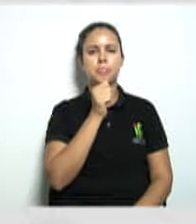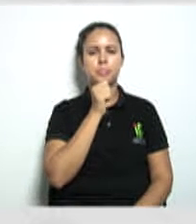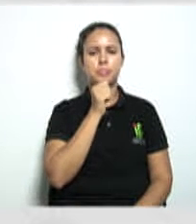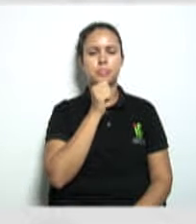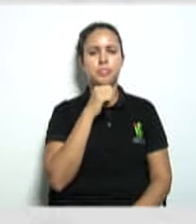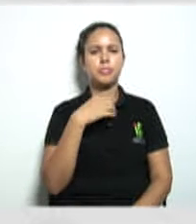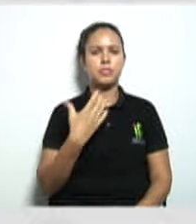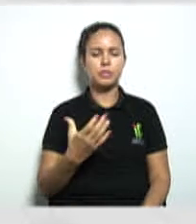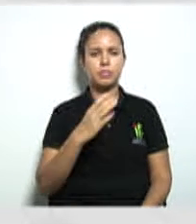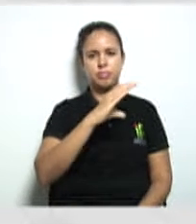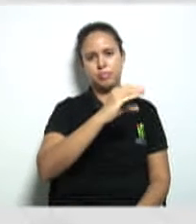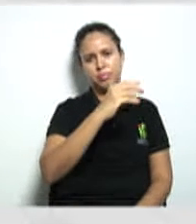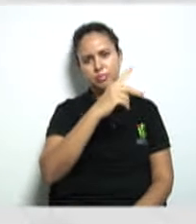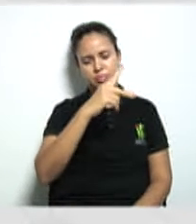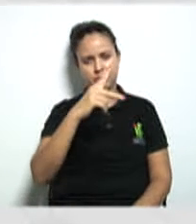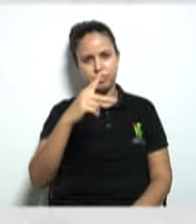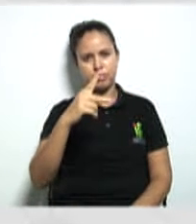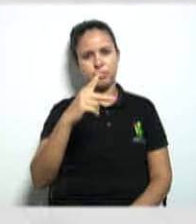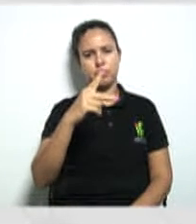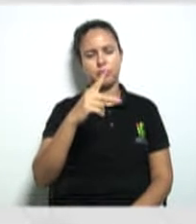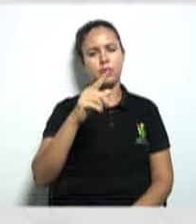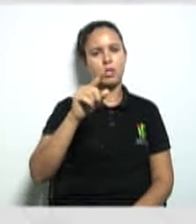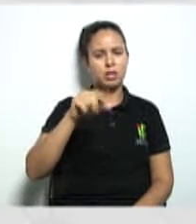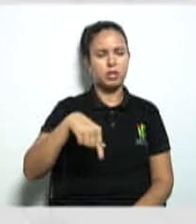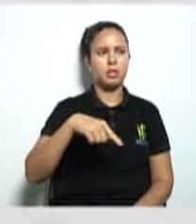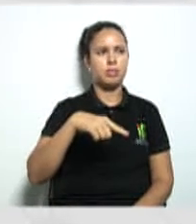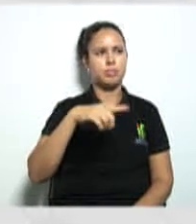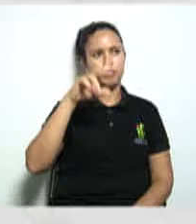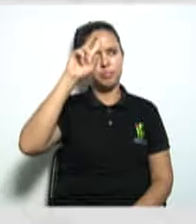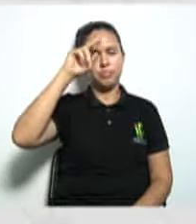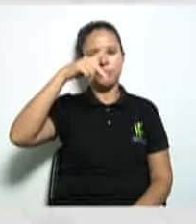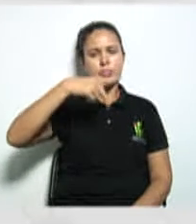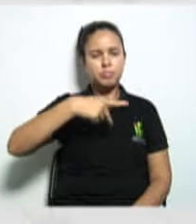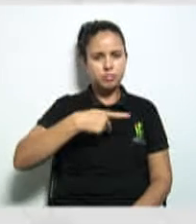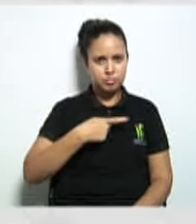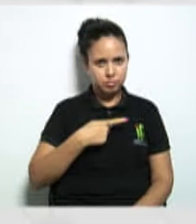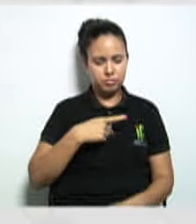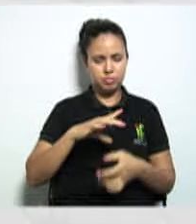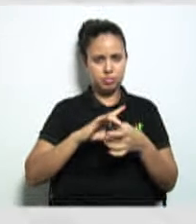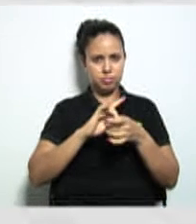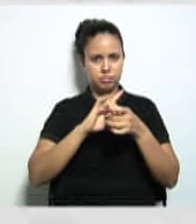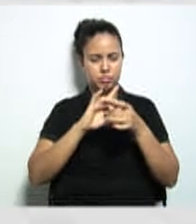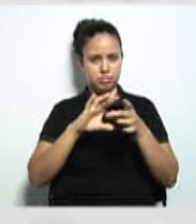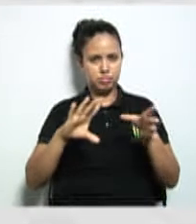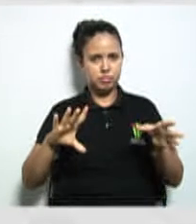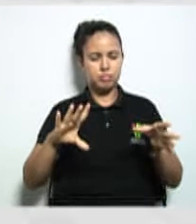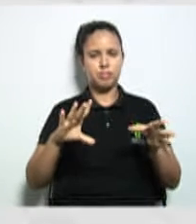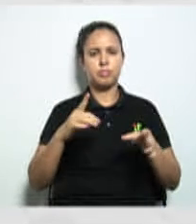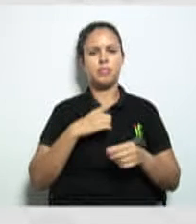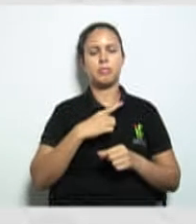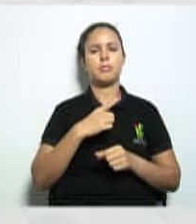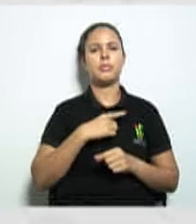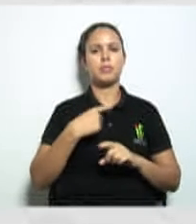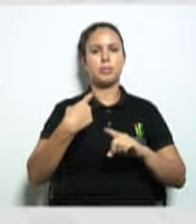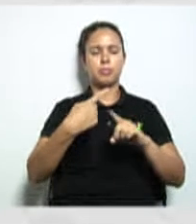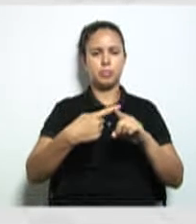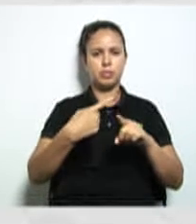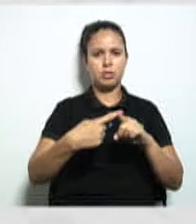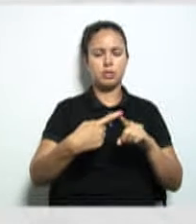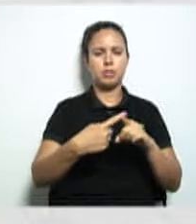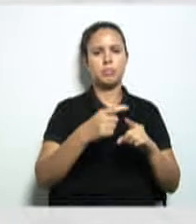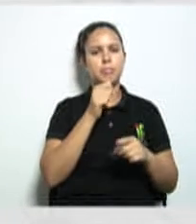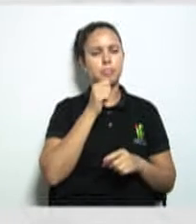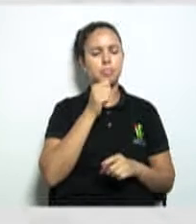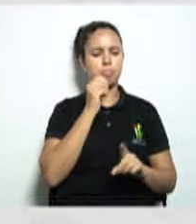as cooperativas são autônomas e independentes, porque não tem